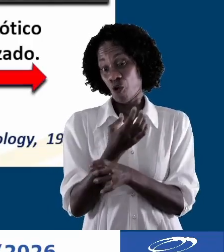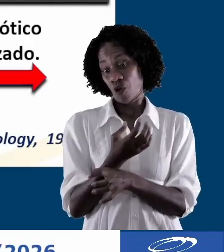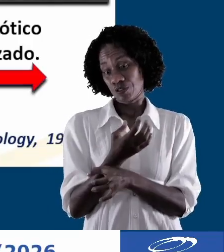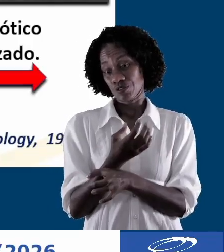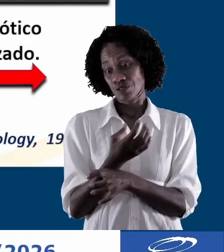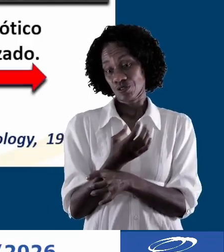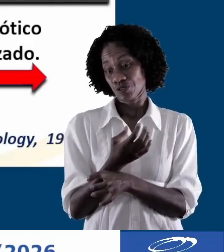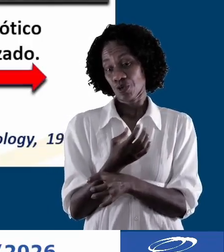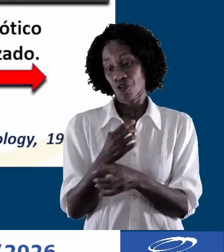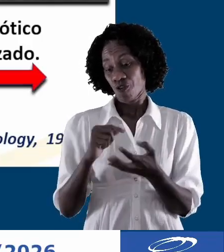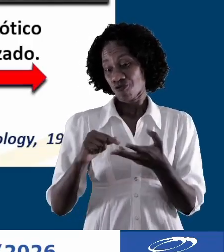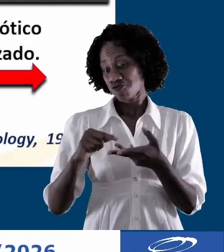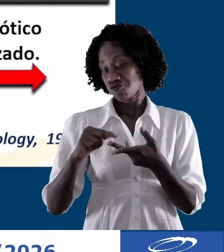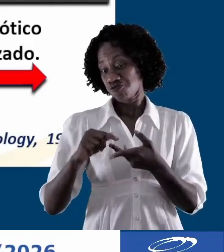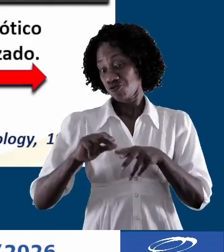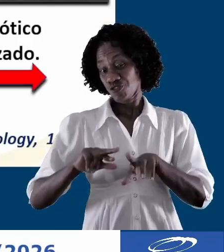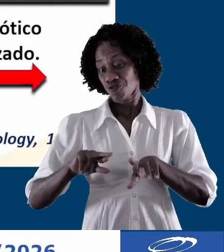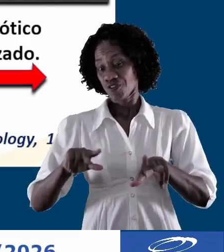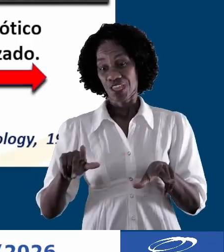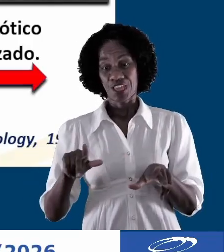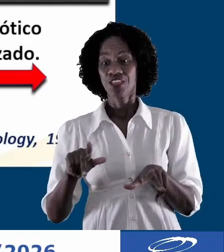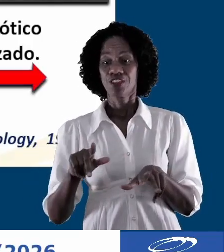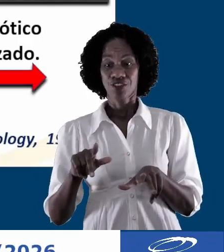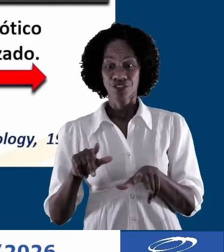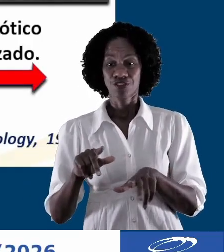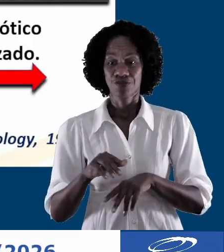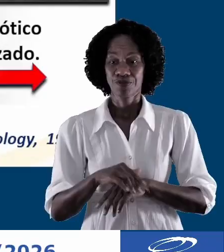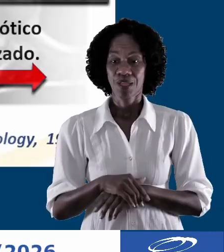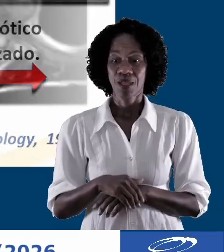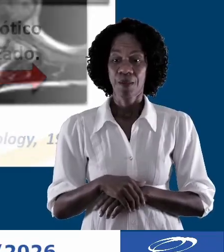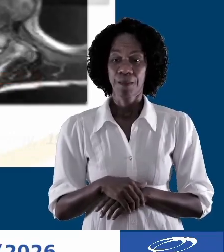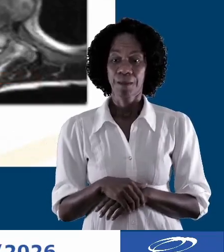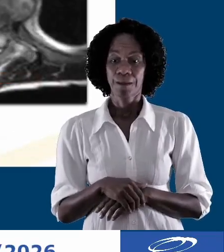padrão superosteal e até com esclerose óssea.